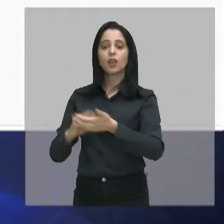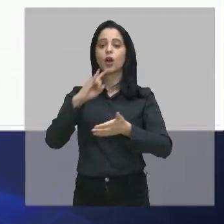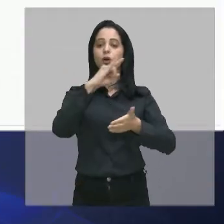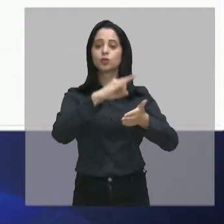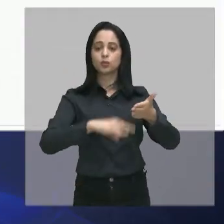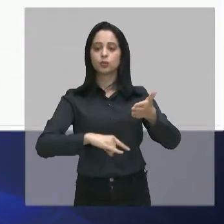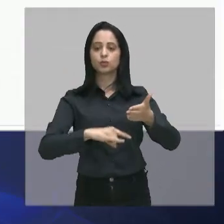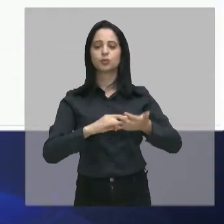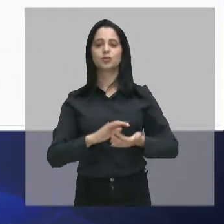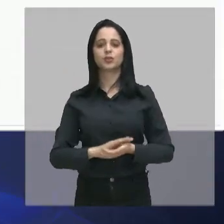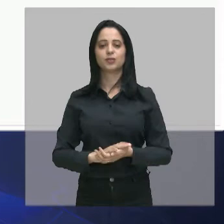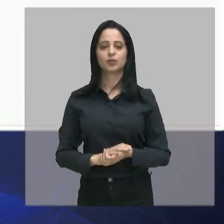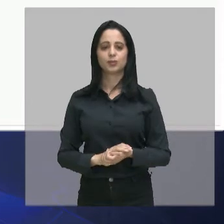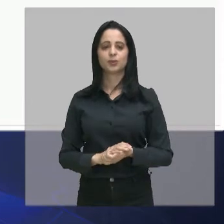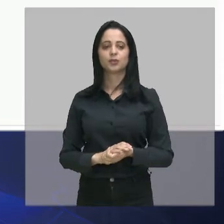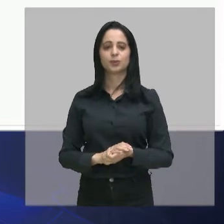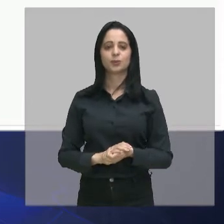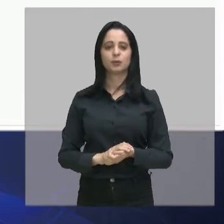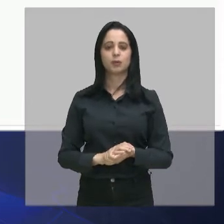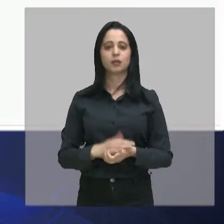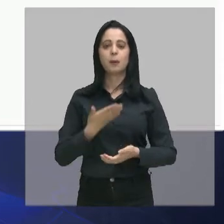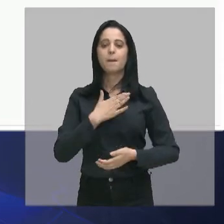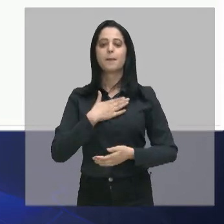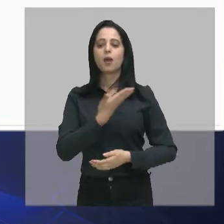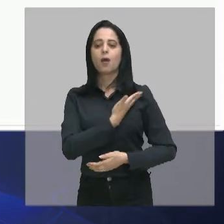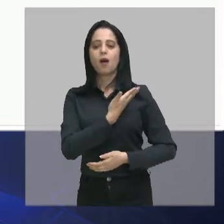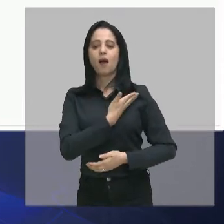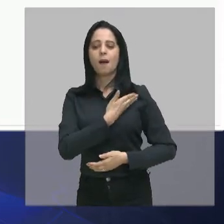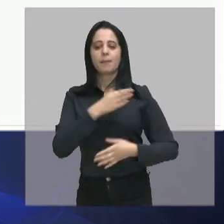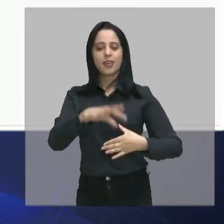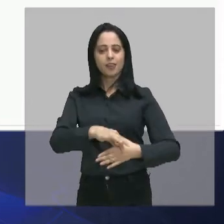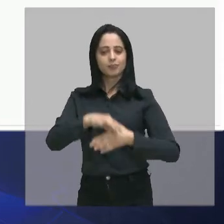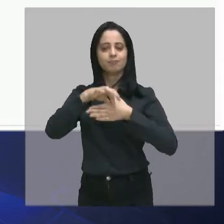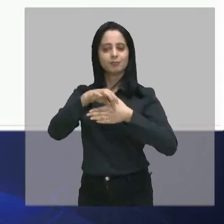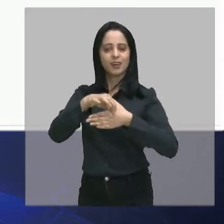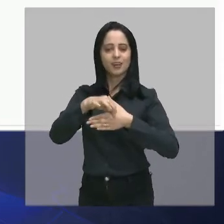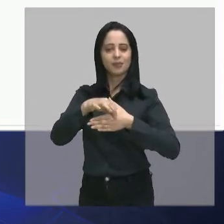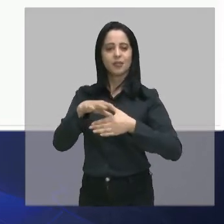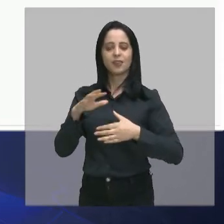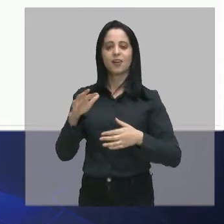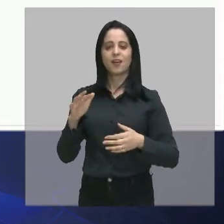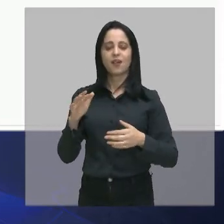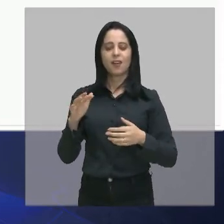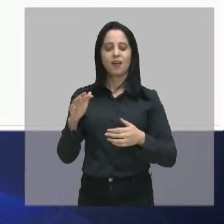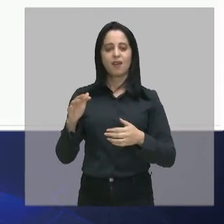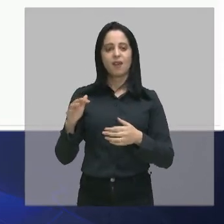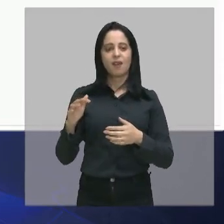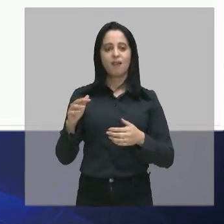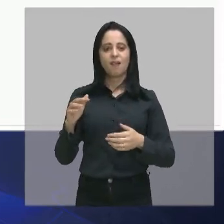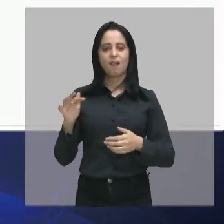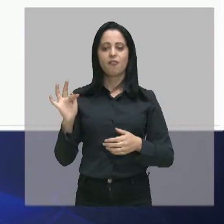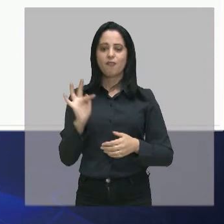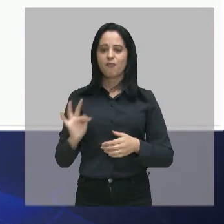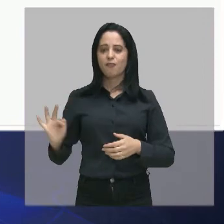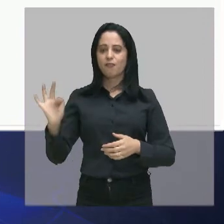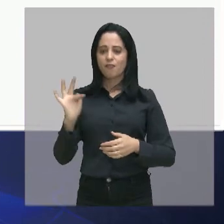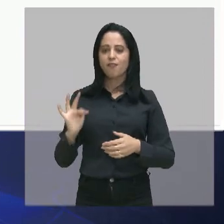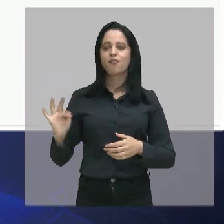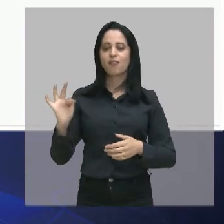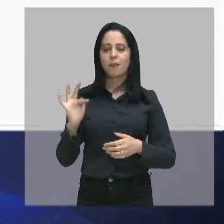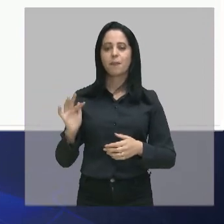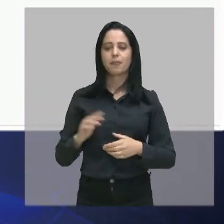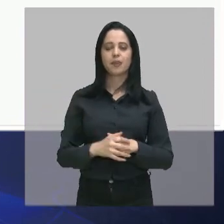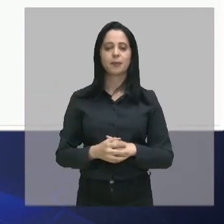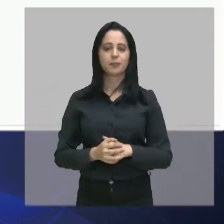vereador que lidera essa causa, meu parceiro e amigo Fabião Zagueiro. Então, estamos pedindo aí a